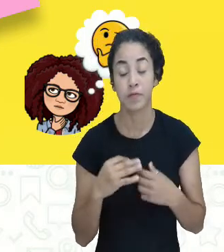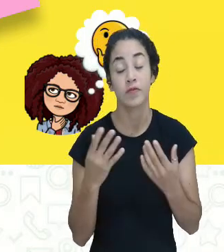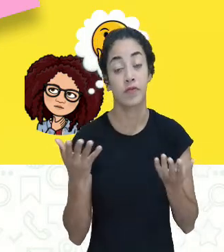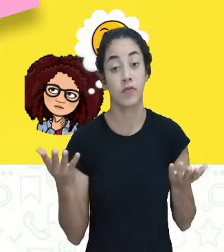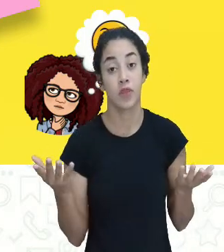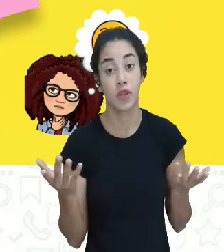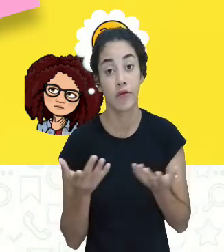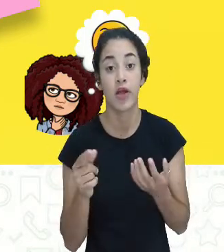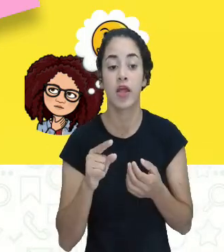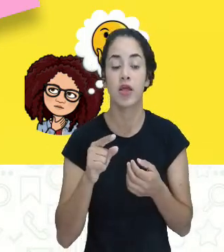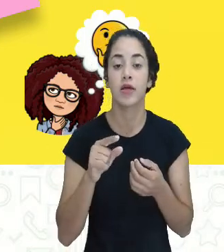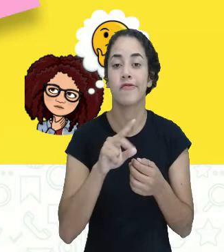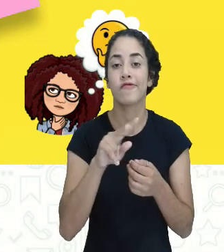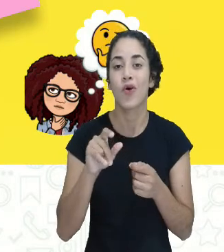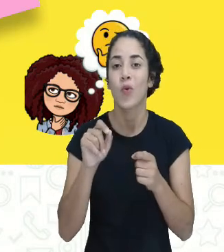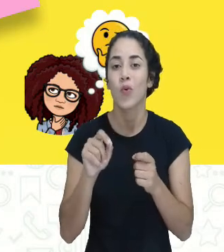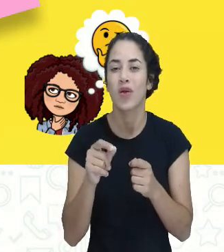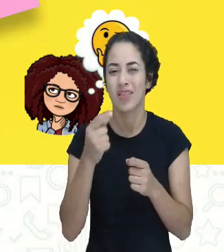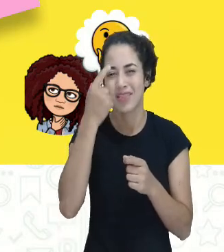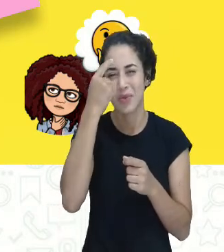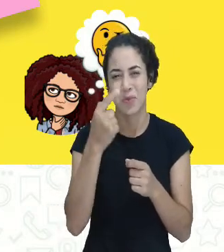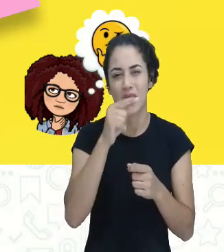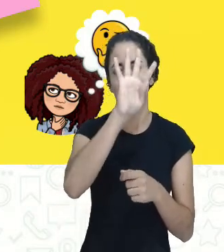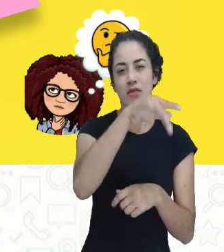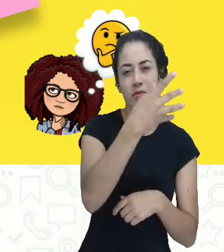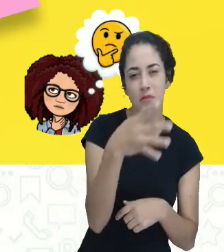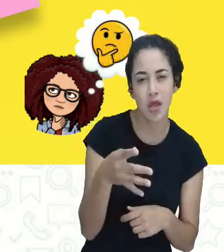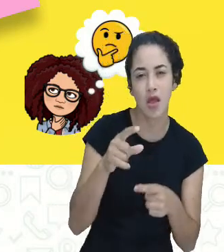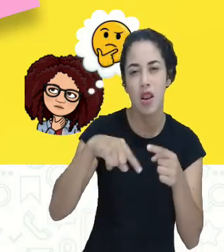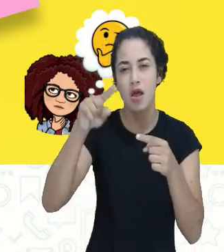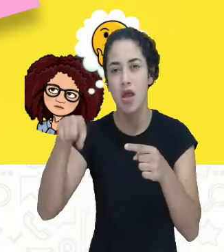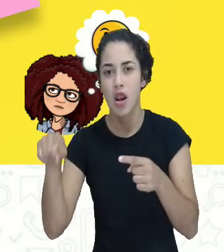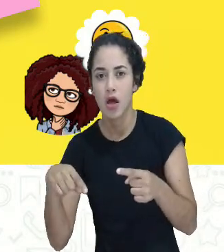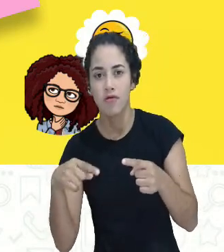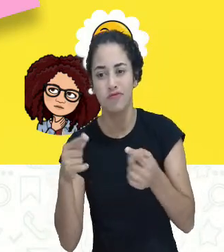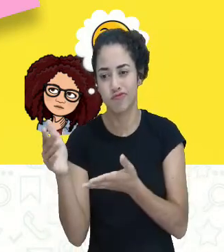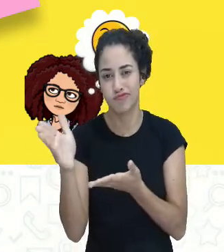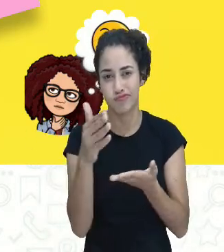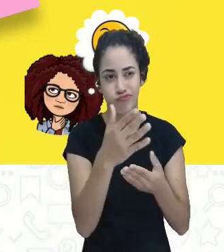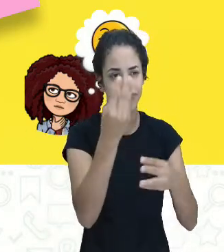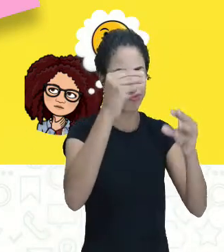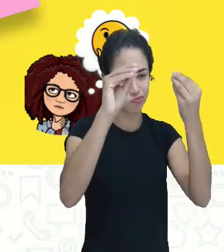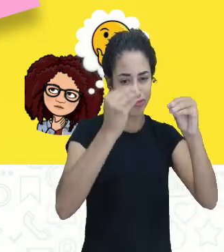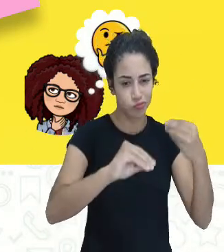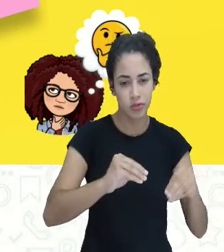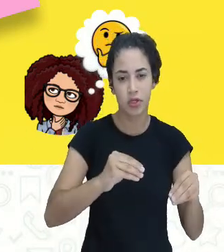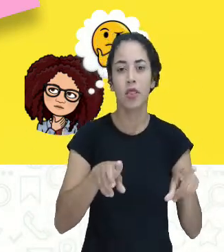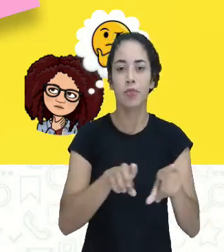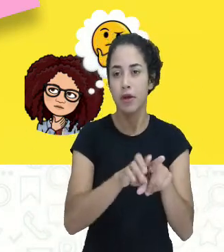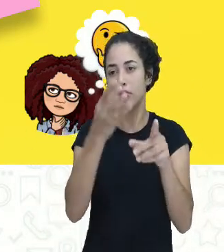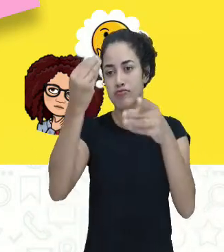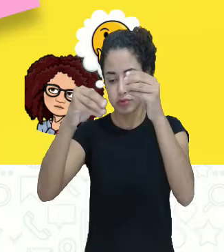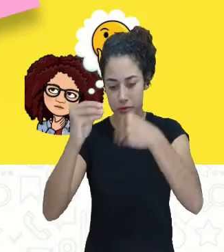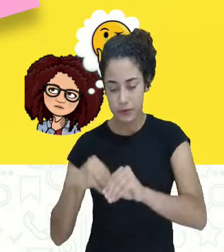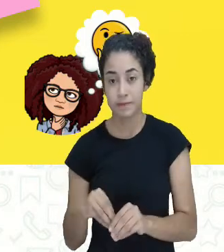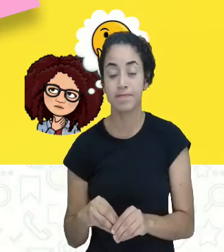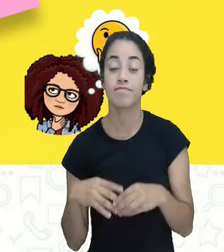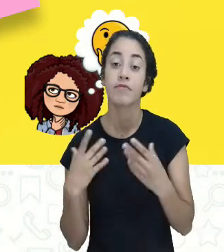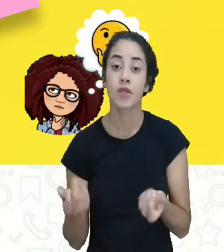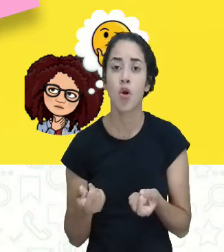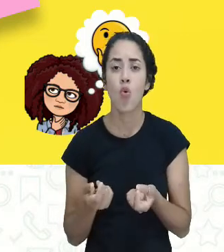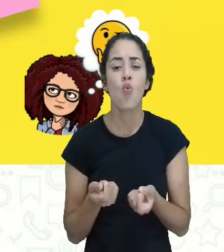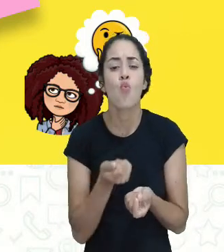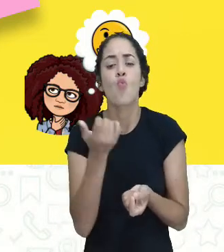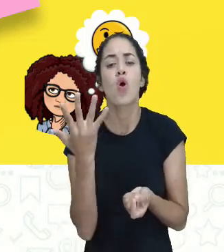o gráfico com esses dados de orçamento dele, ou seja, quais são os gastos que ele